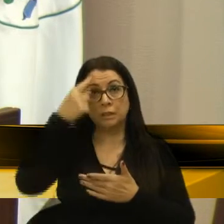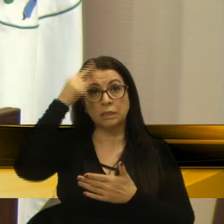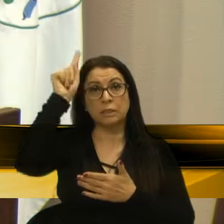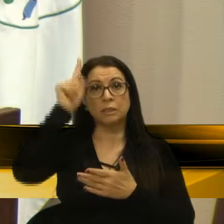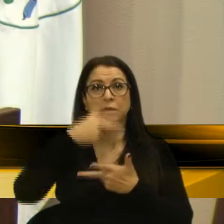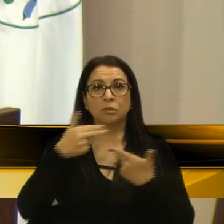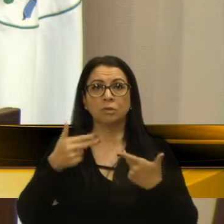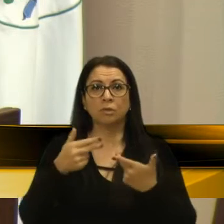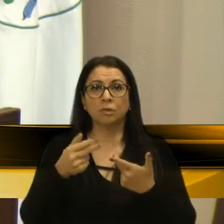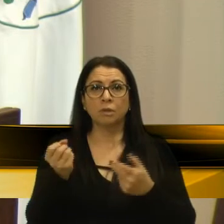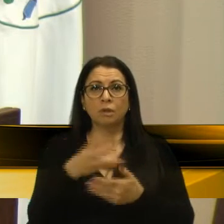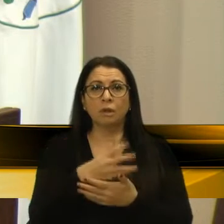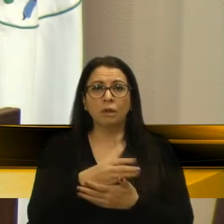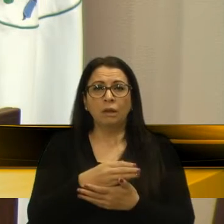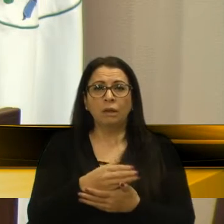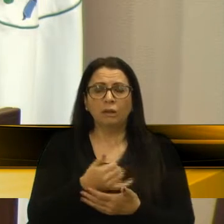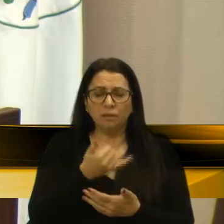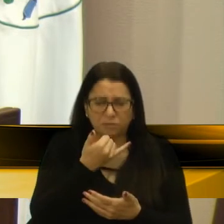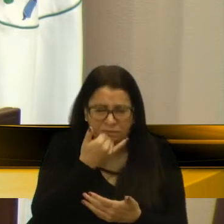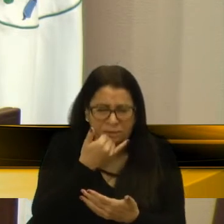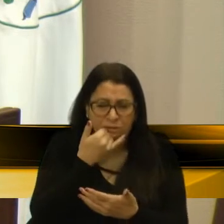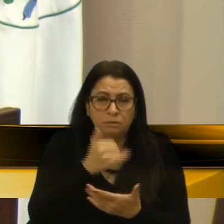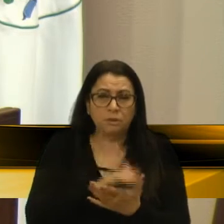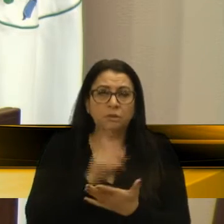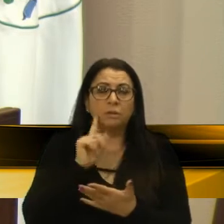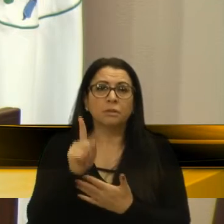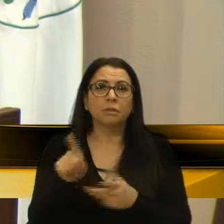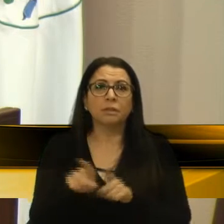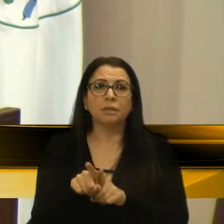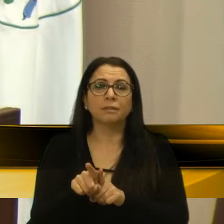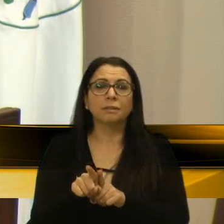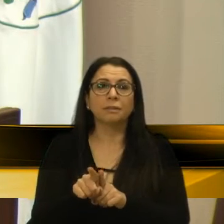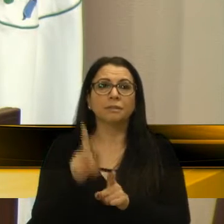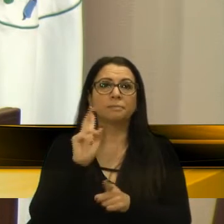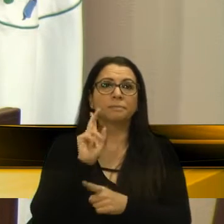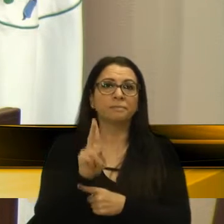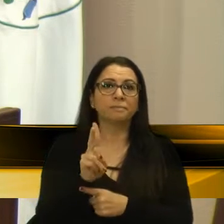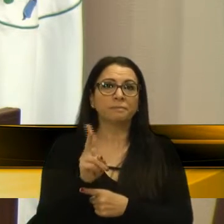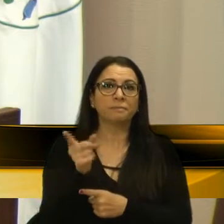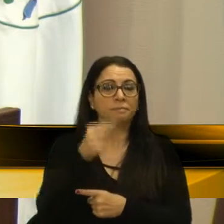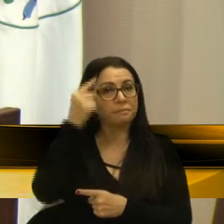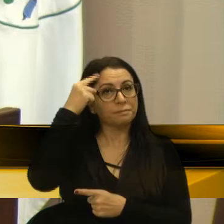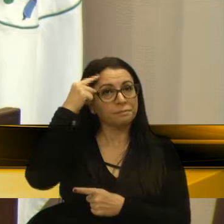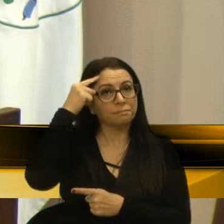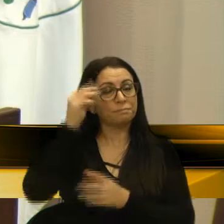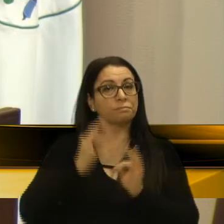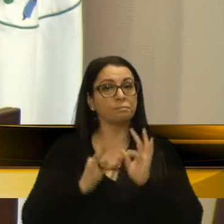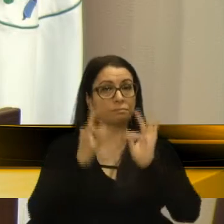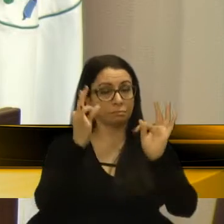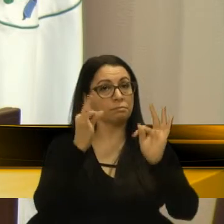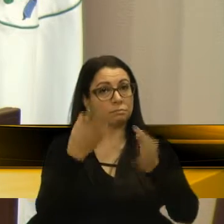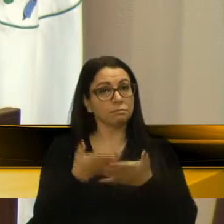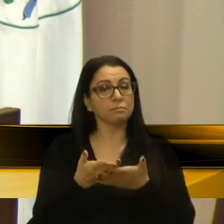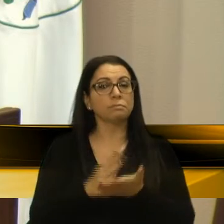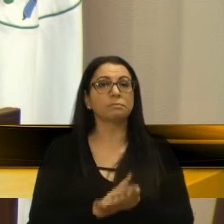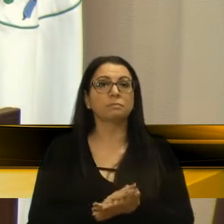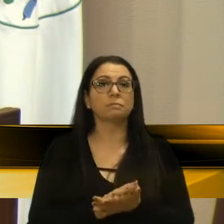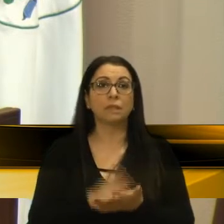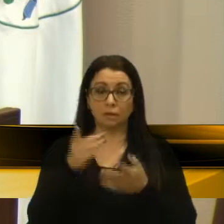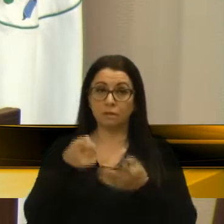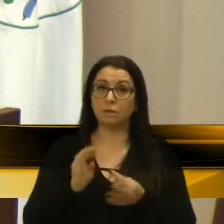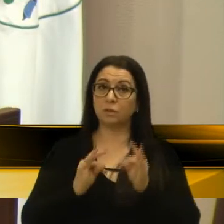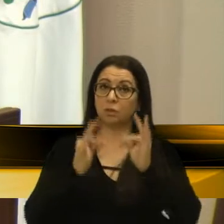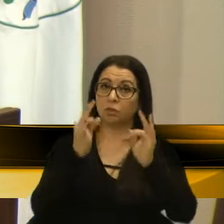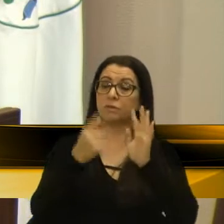uma novidade. Quando pensamos em inovação, pensamos em tecnologia. A